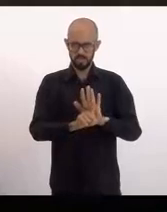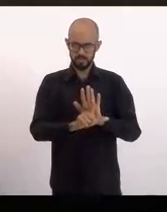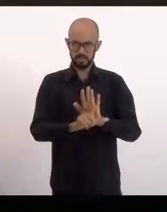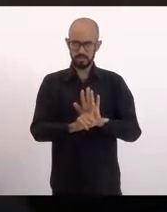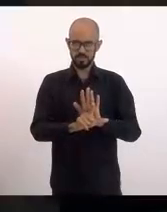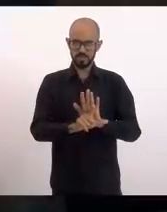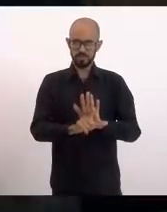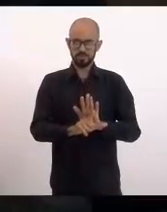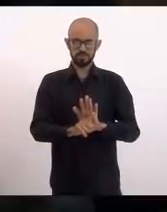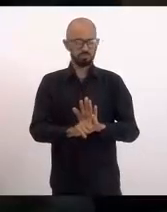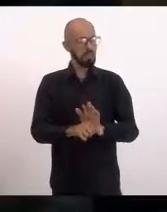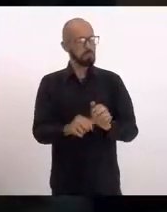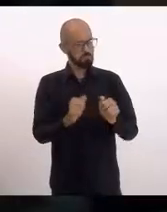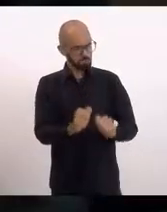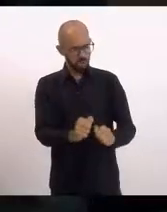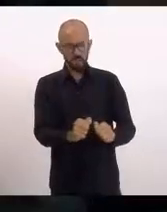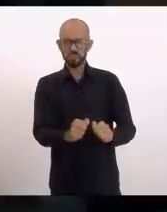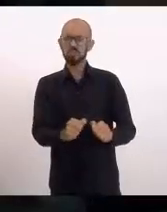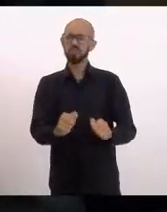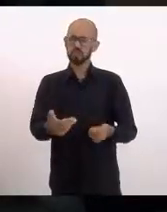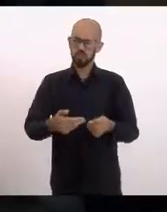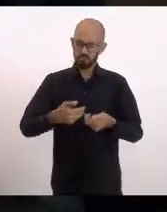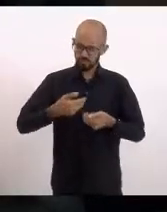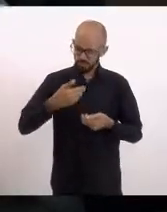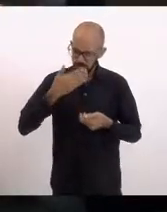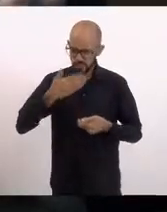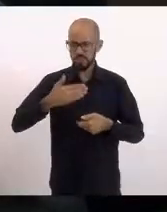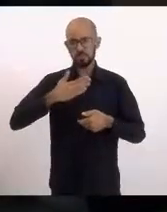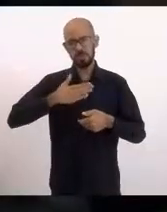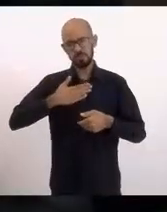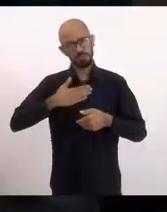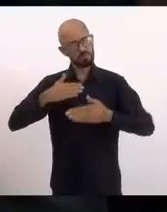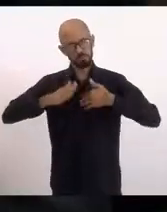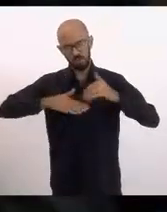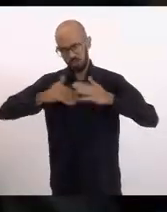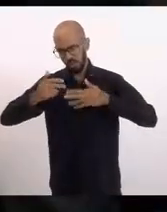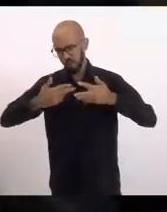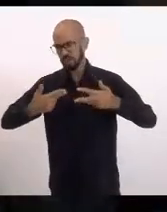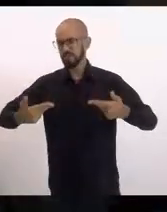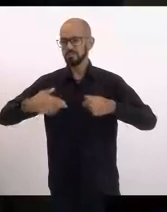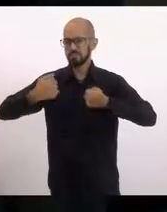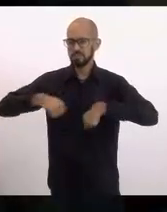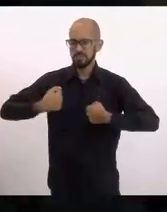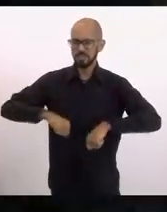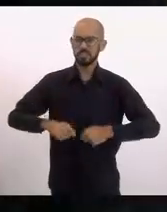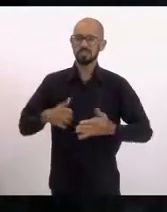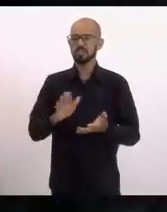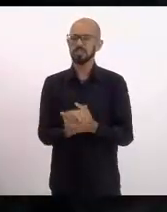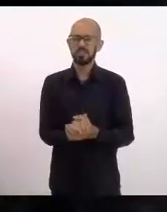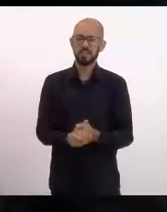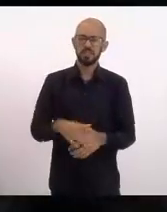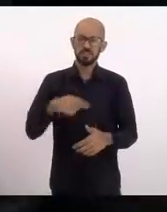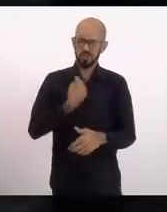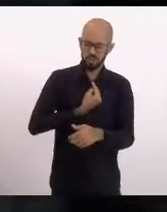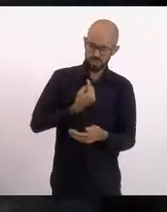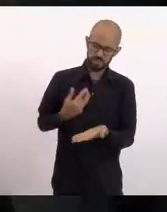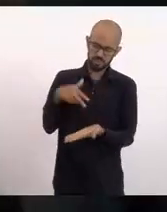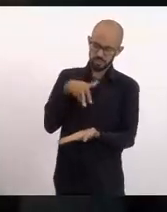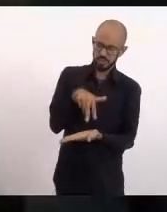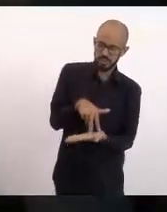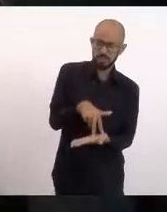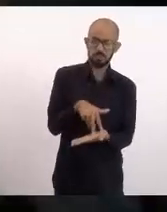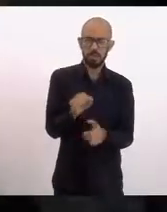conte comigo, população do Estado do Rio de Janeiro, conte comigo. E hoje estamos aqui para participar dessa sessão